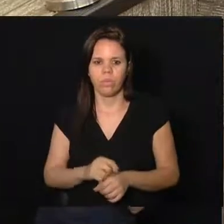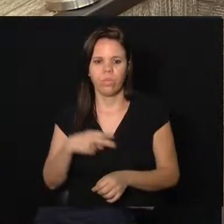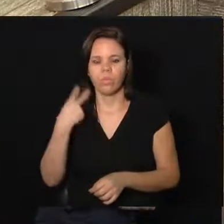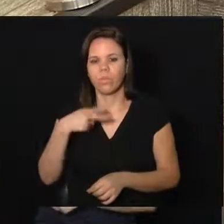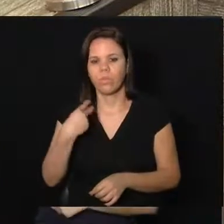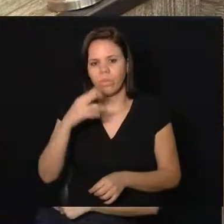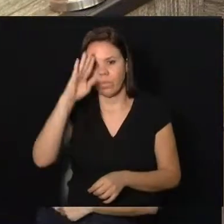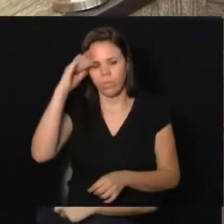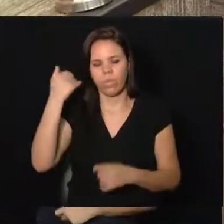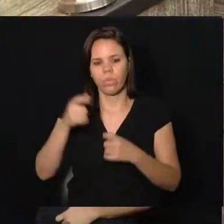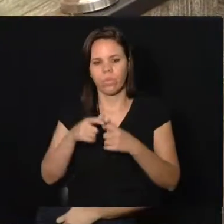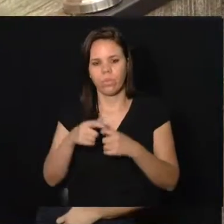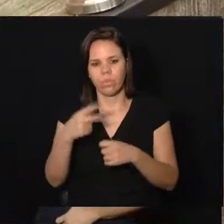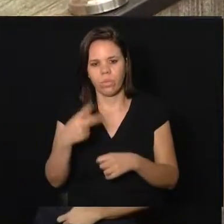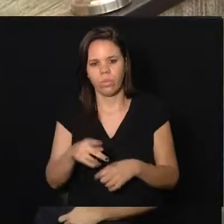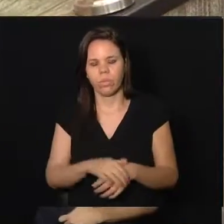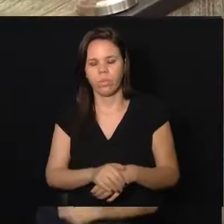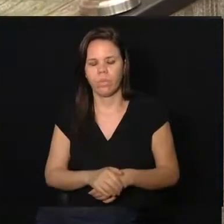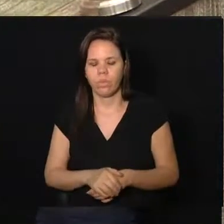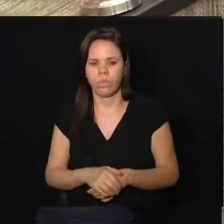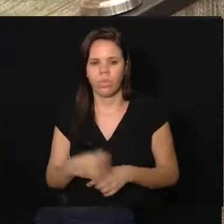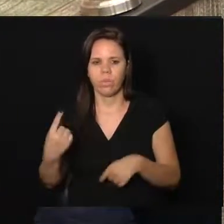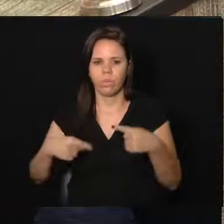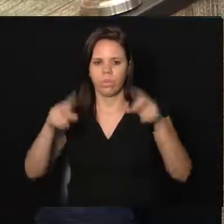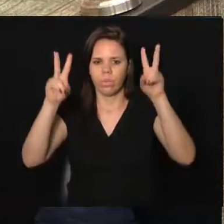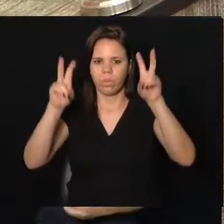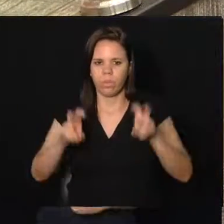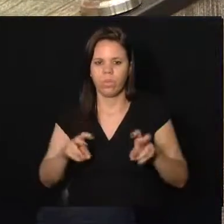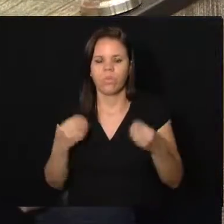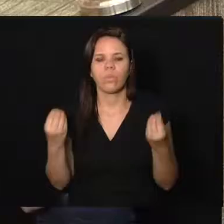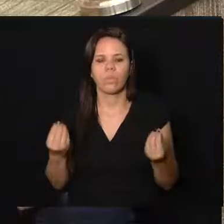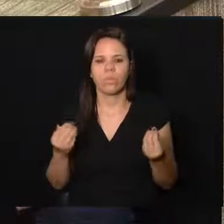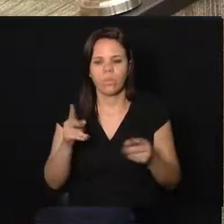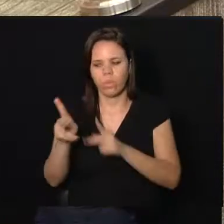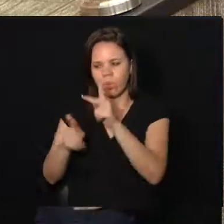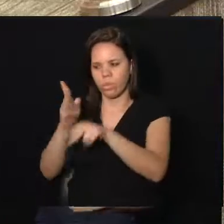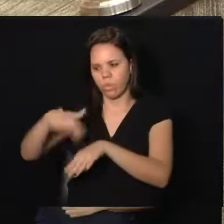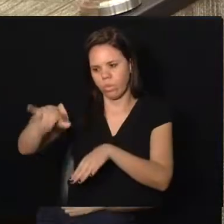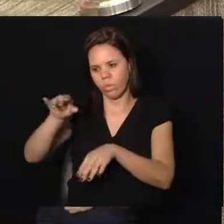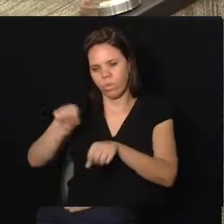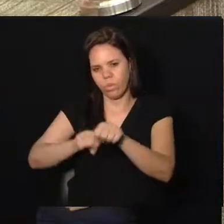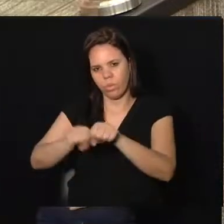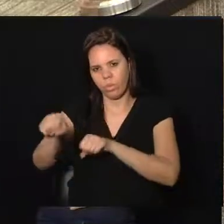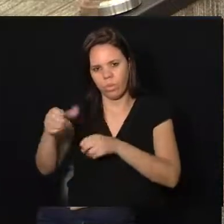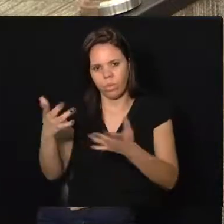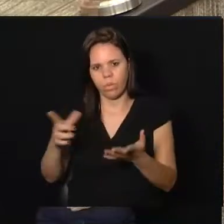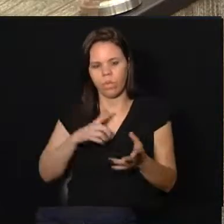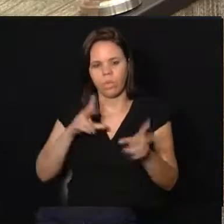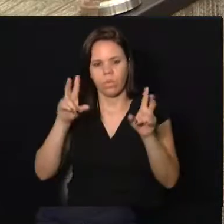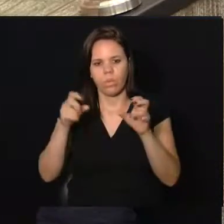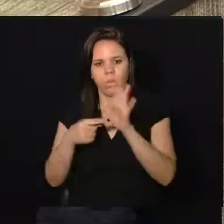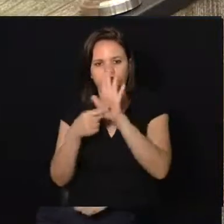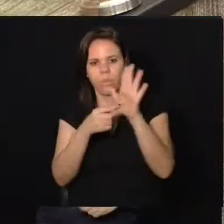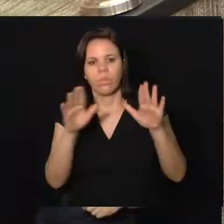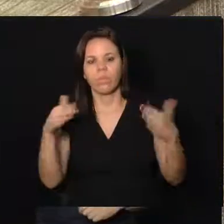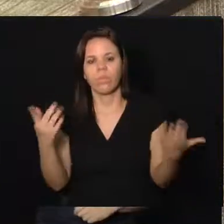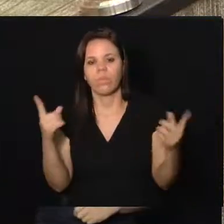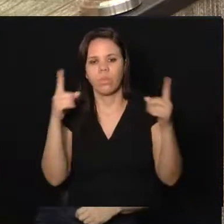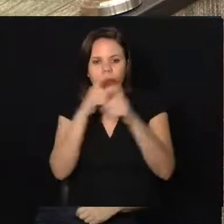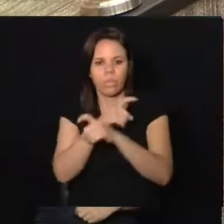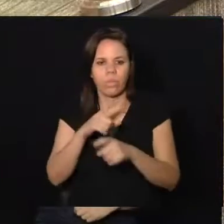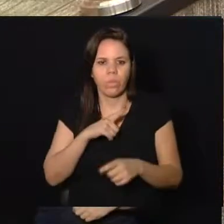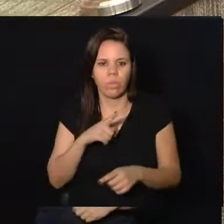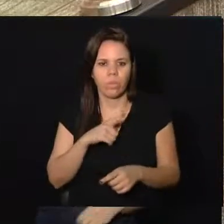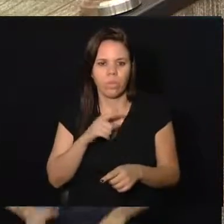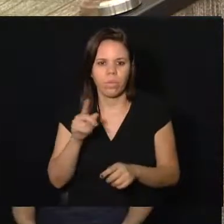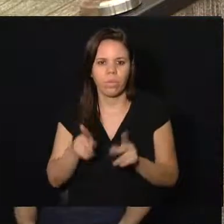vereador e médico Pedro Tourinho, debateu o tema com especialistas e apontou quais são as principais dificuldades